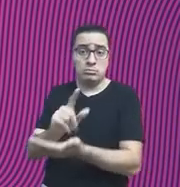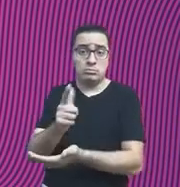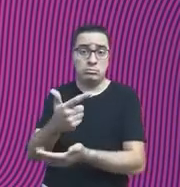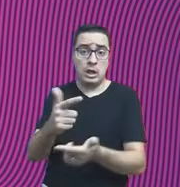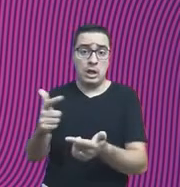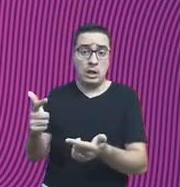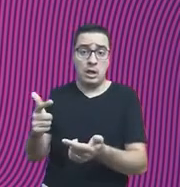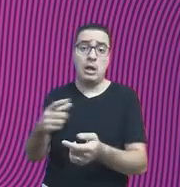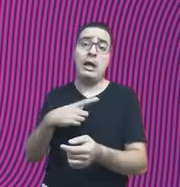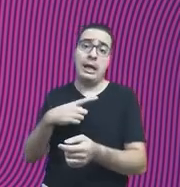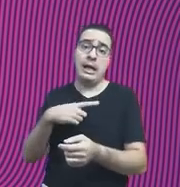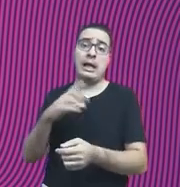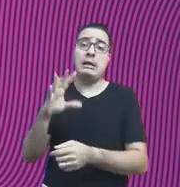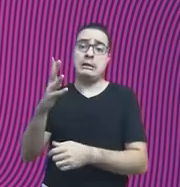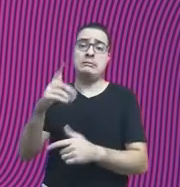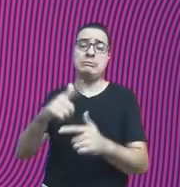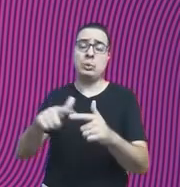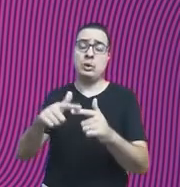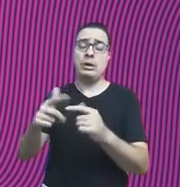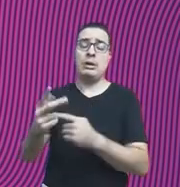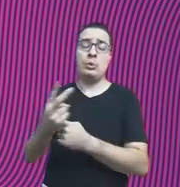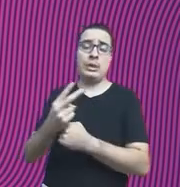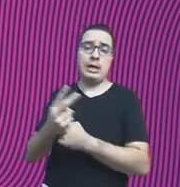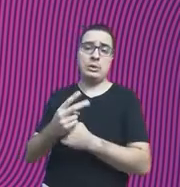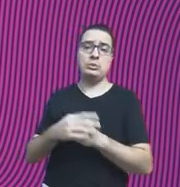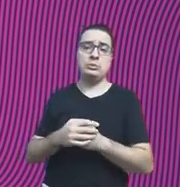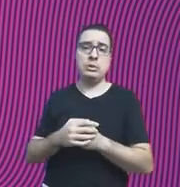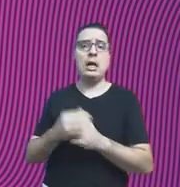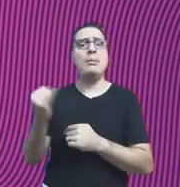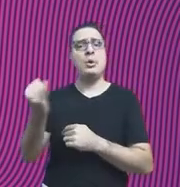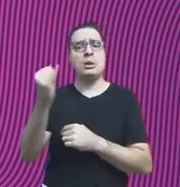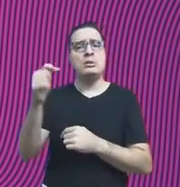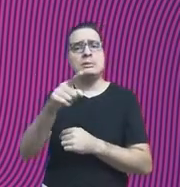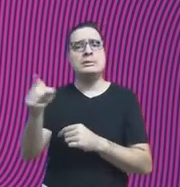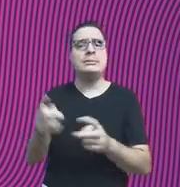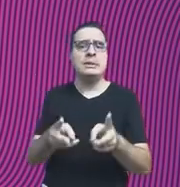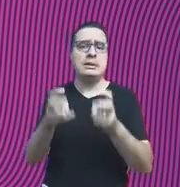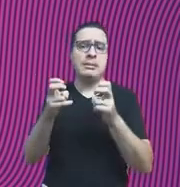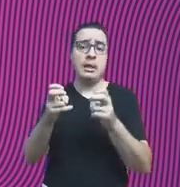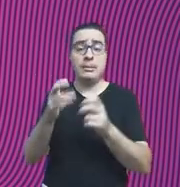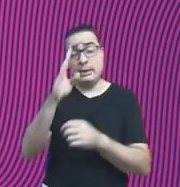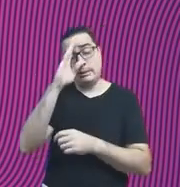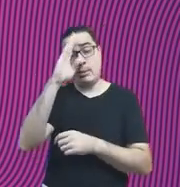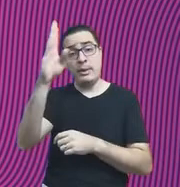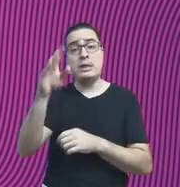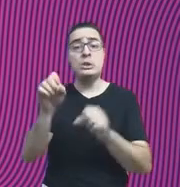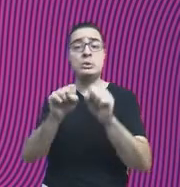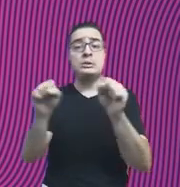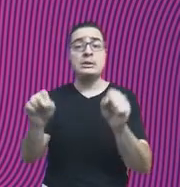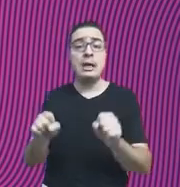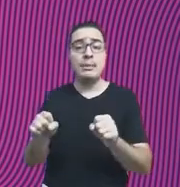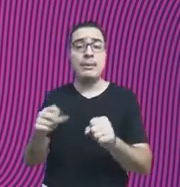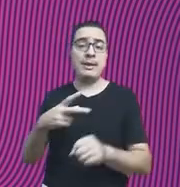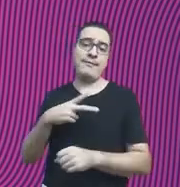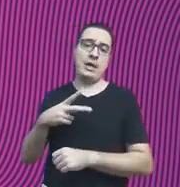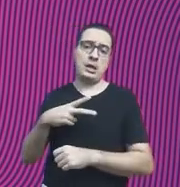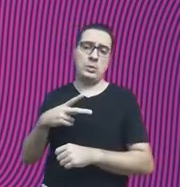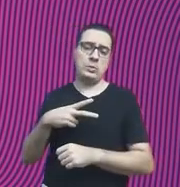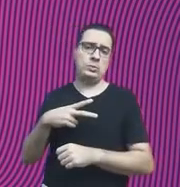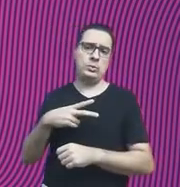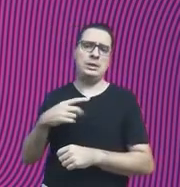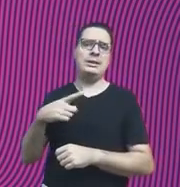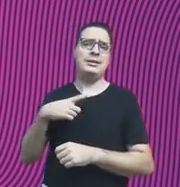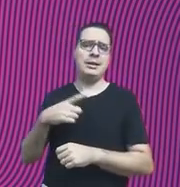de autocuidado. Isso é uma coisa importante para você perceber, principalmente no sistema privado, onde a gente tem uma baixa